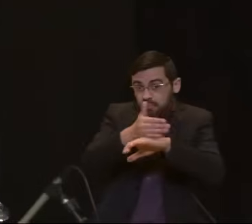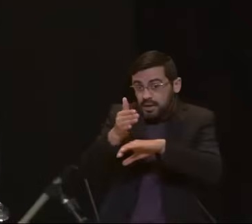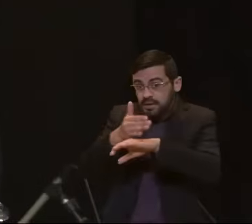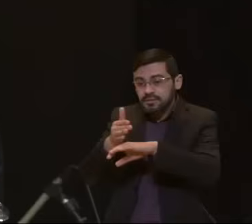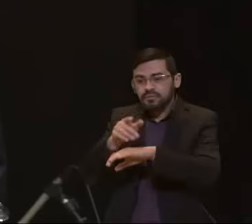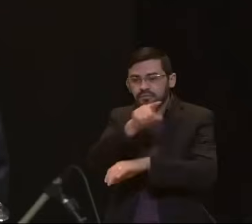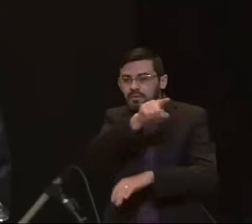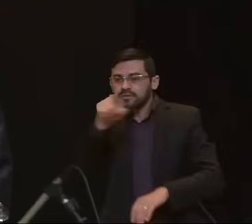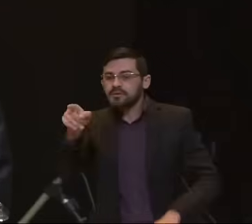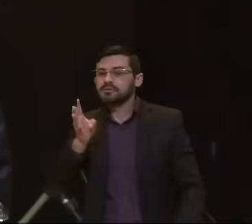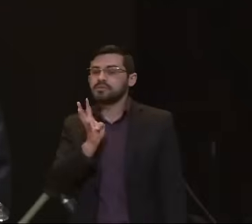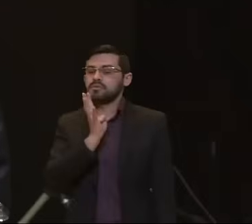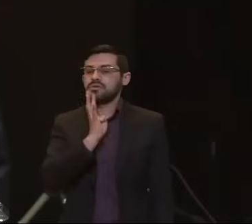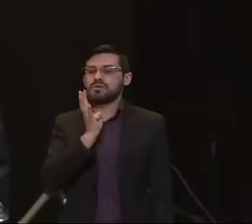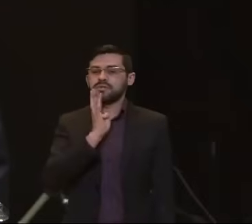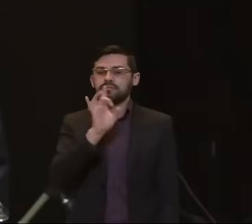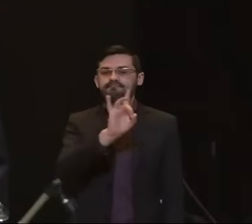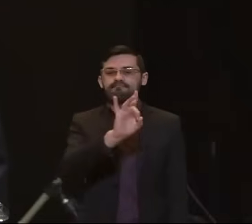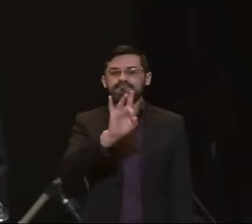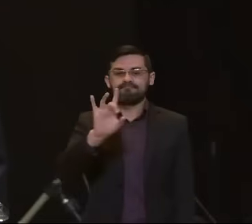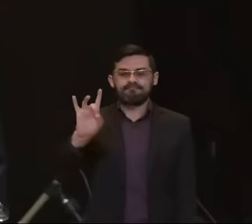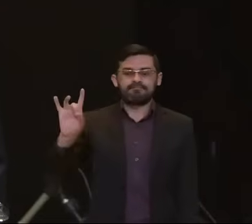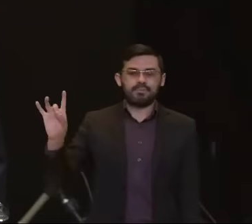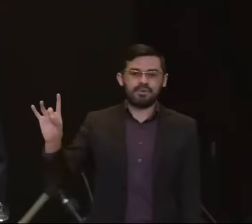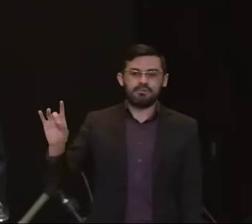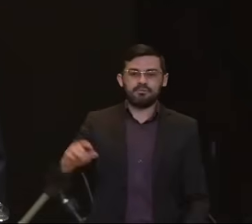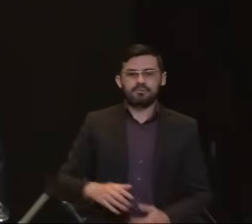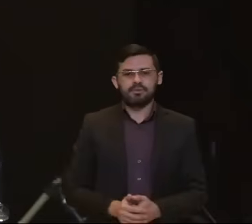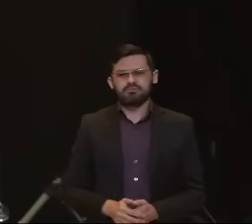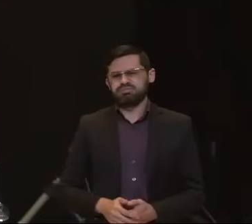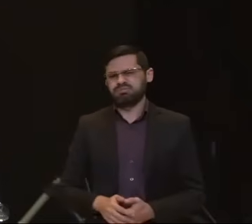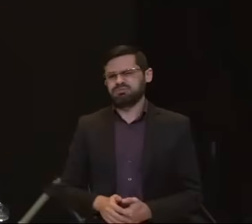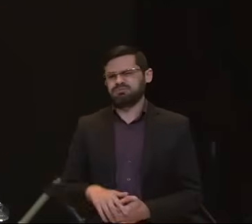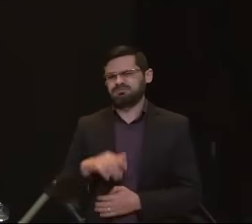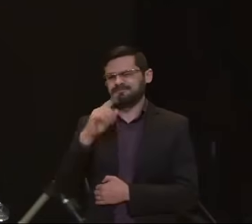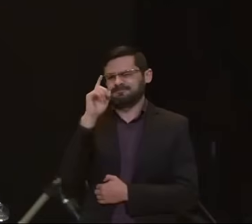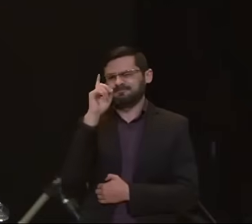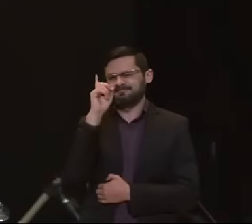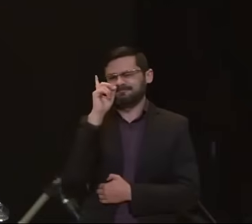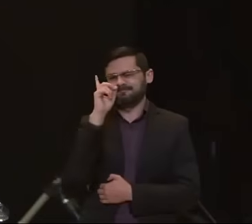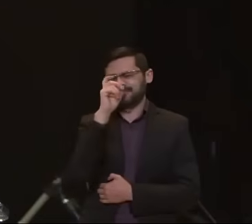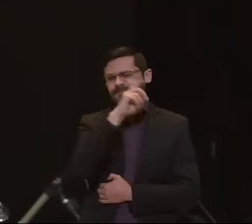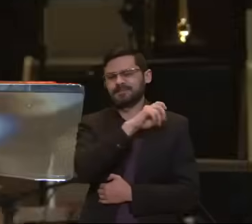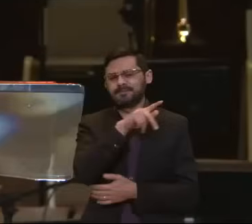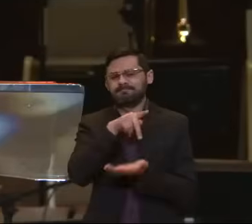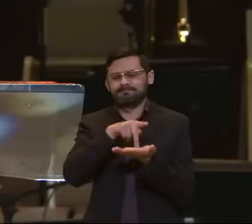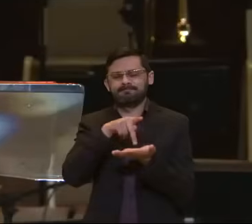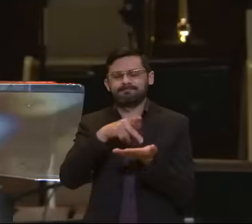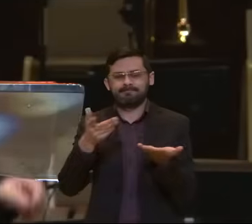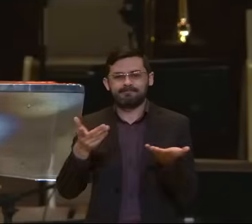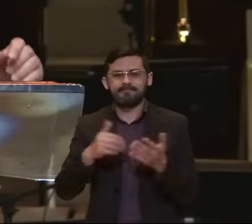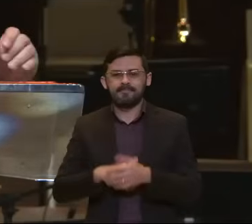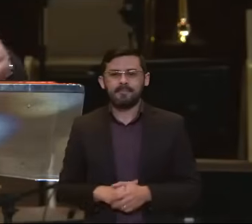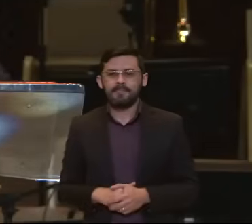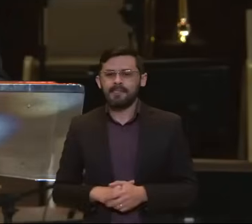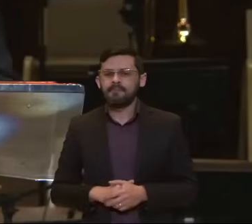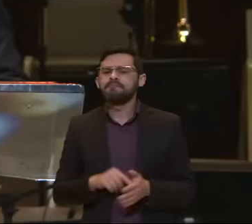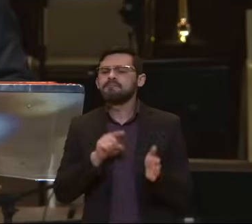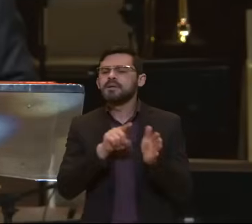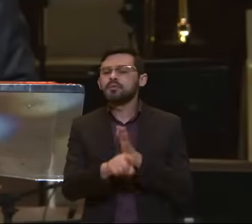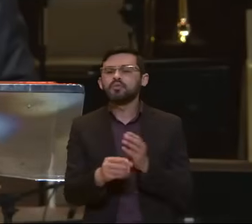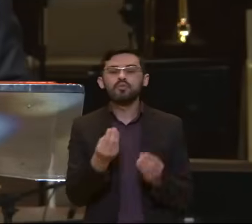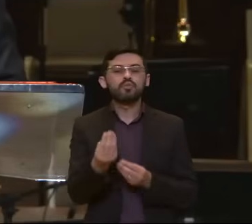os conhecerão. Que coisa pesada é essa? Como é que está a tua